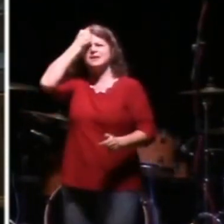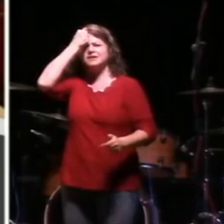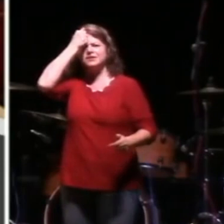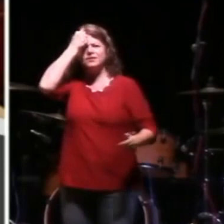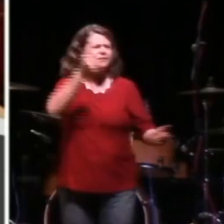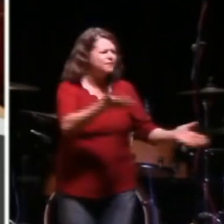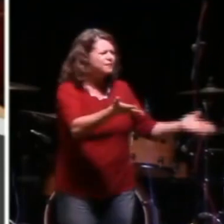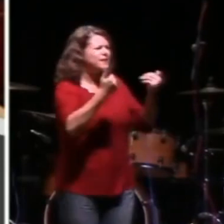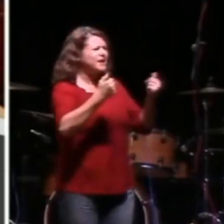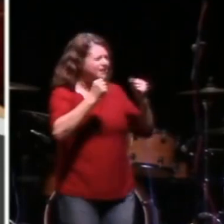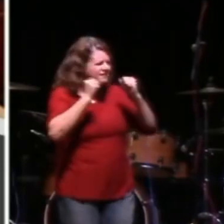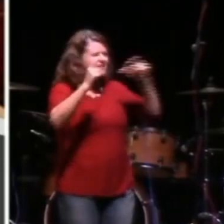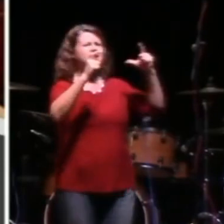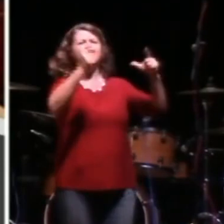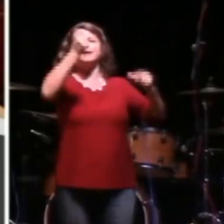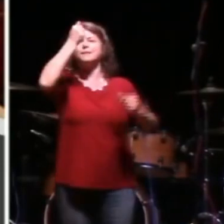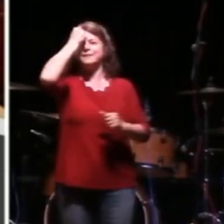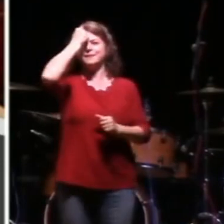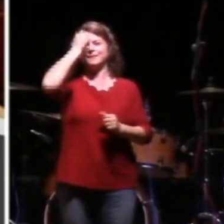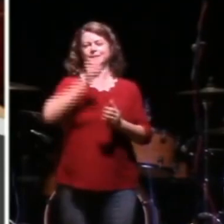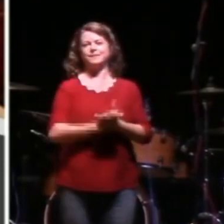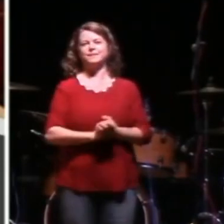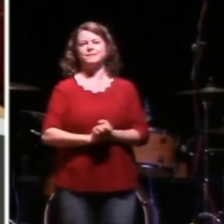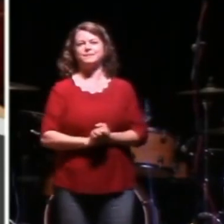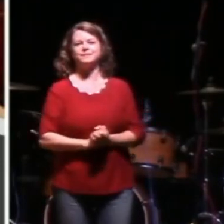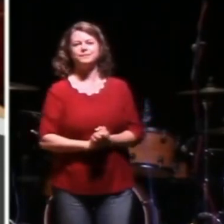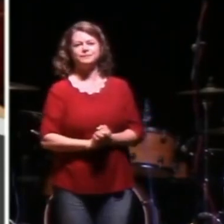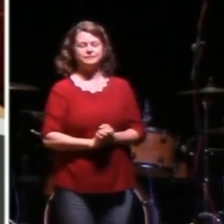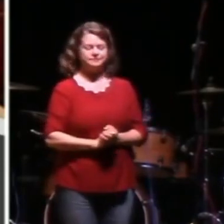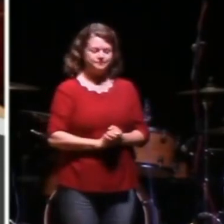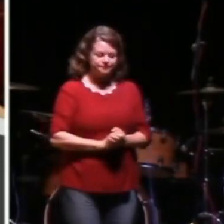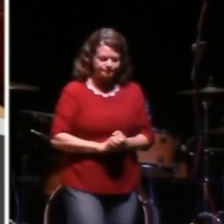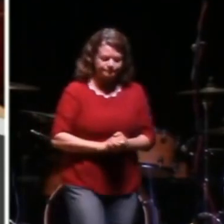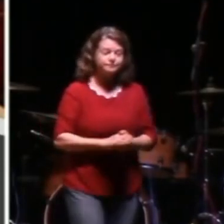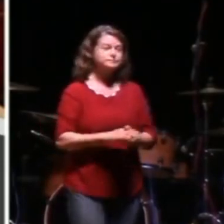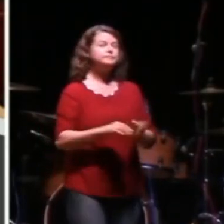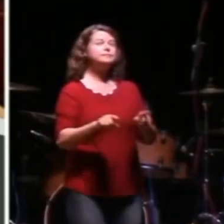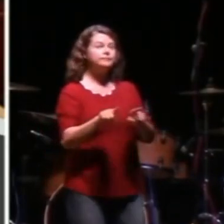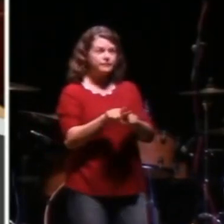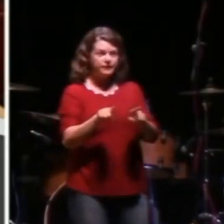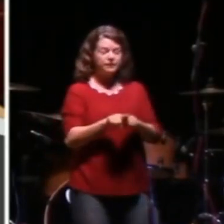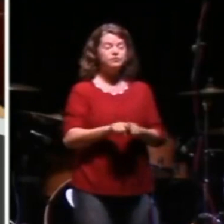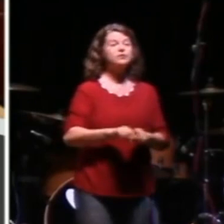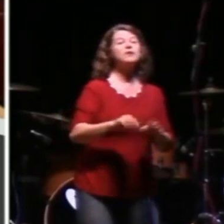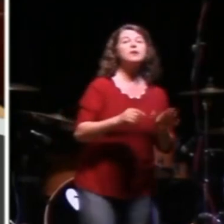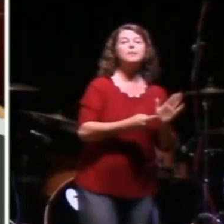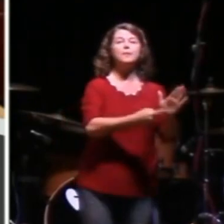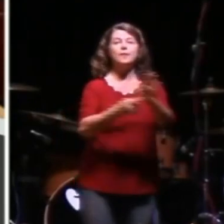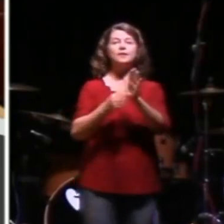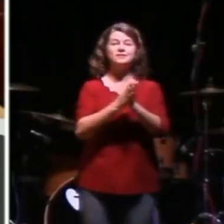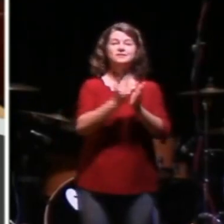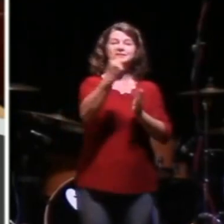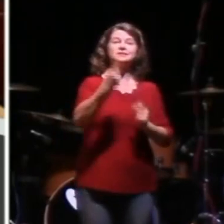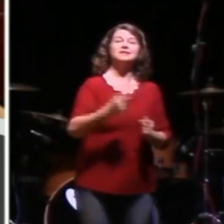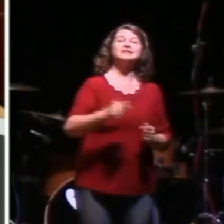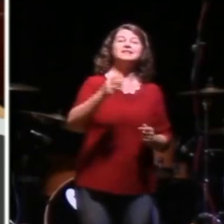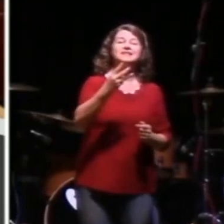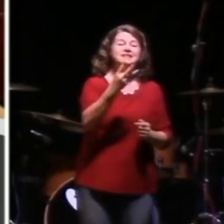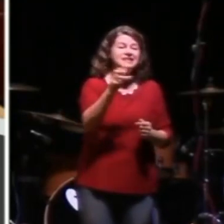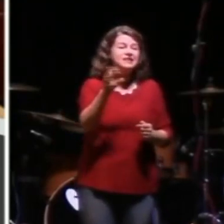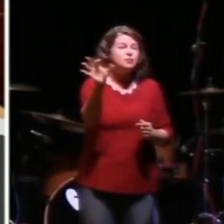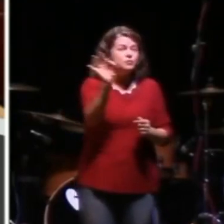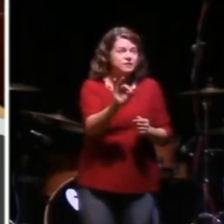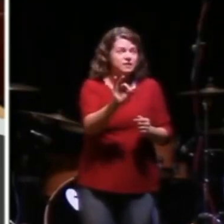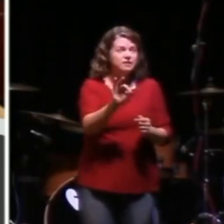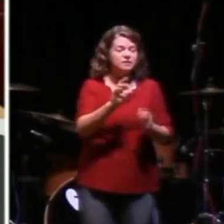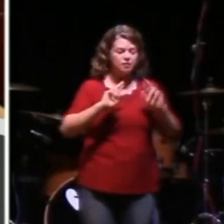apocalipse 9 é o próximo próximo capítulo verso 1821 um terço da humanidade foi morto pelas